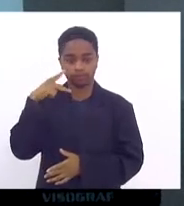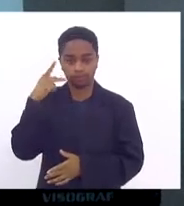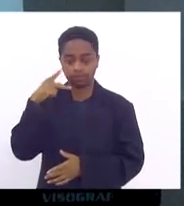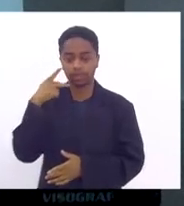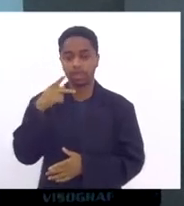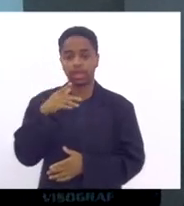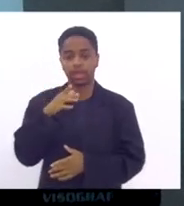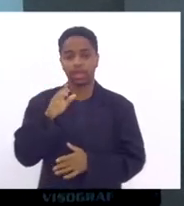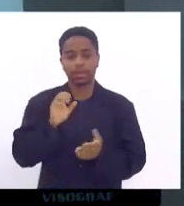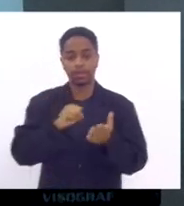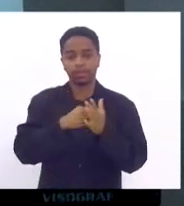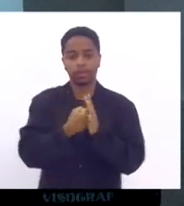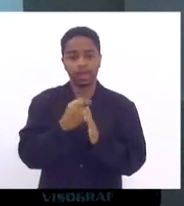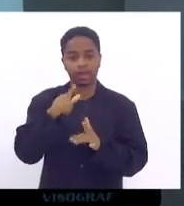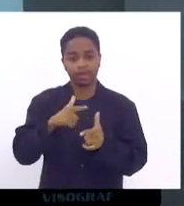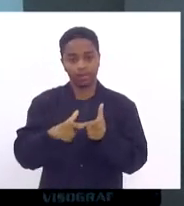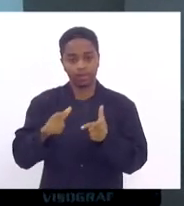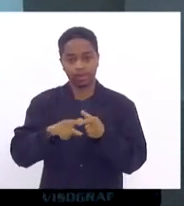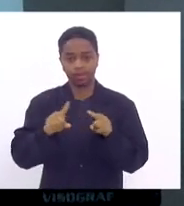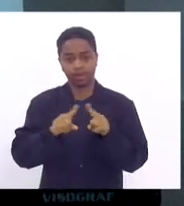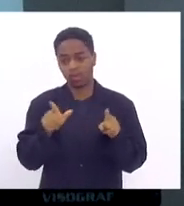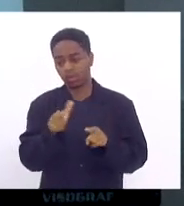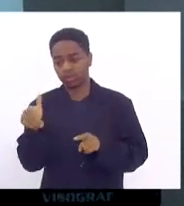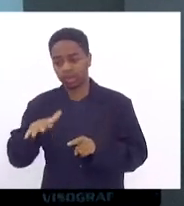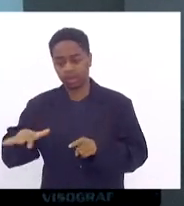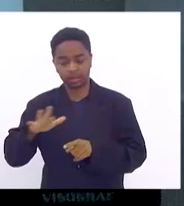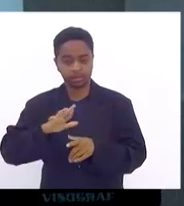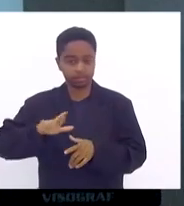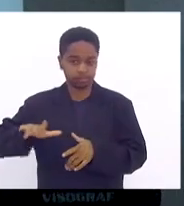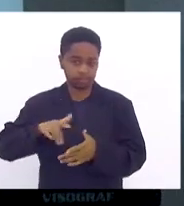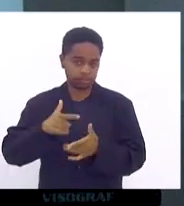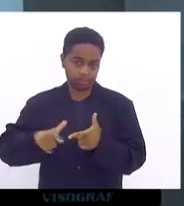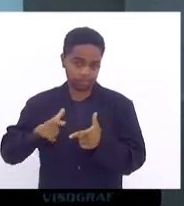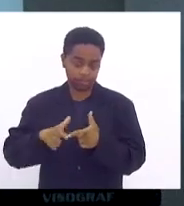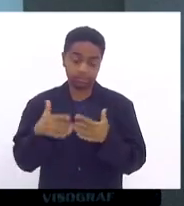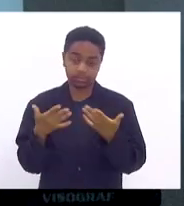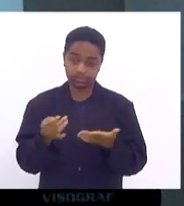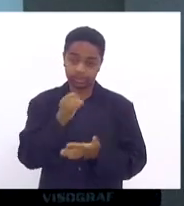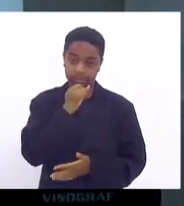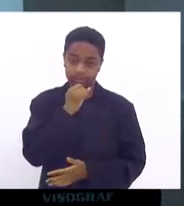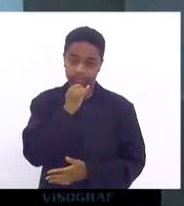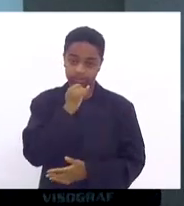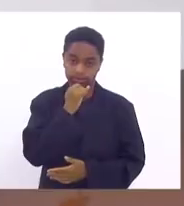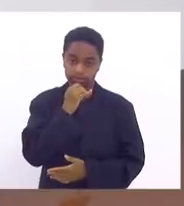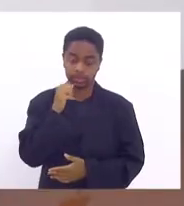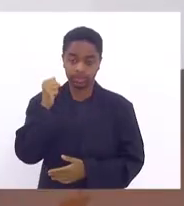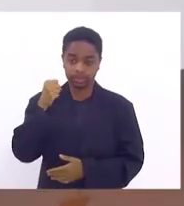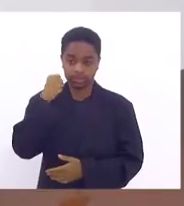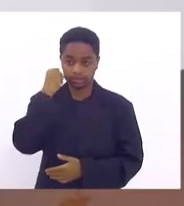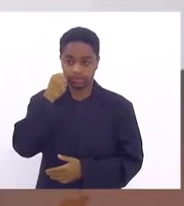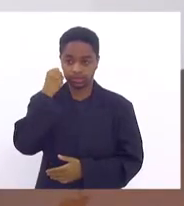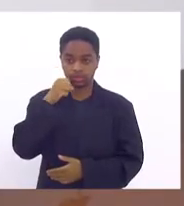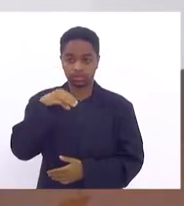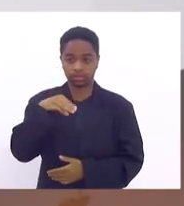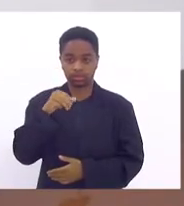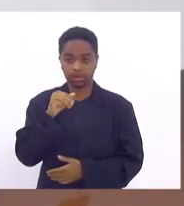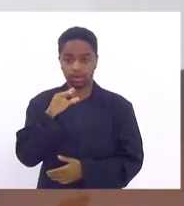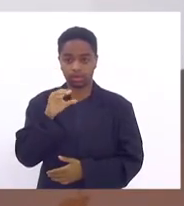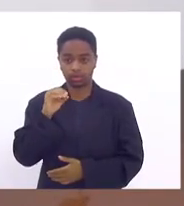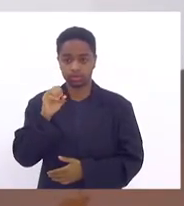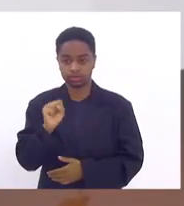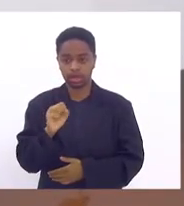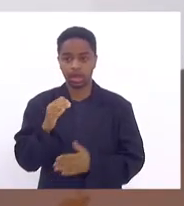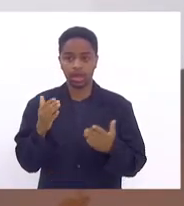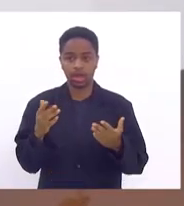segmento não desprezível não é né tanto que no caso no caso do senador Marcos do Val né houve uma